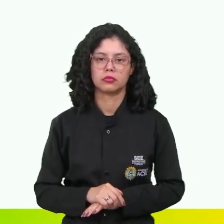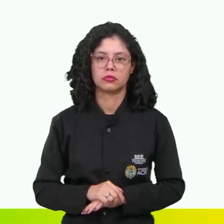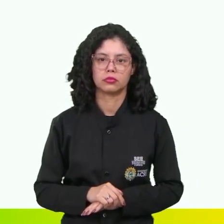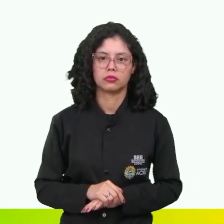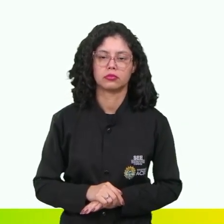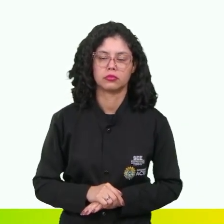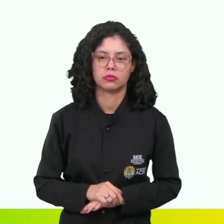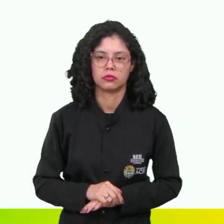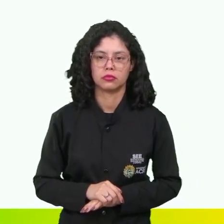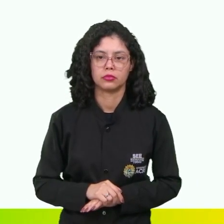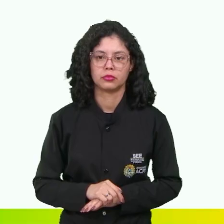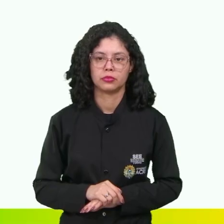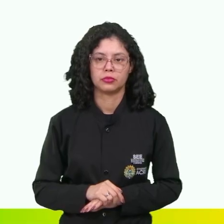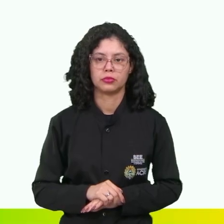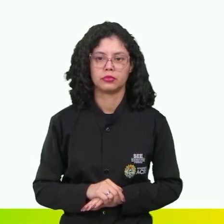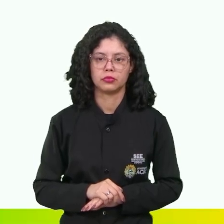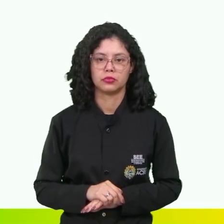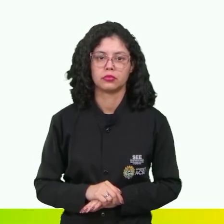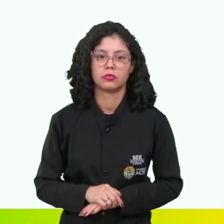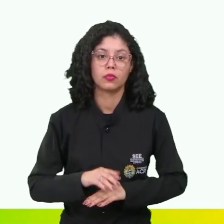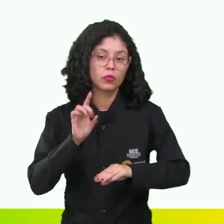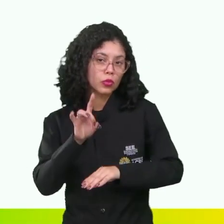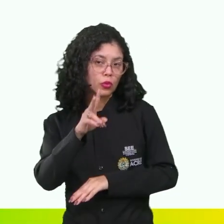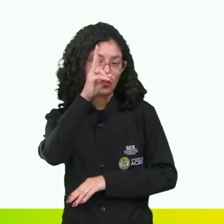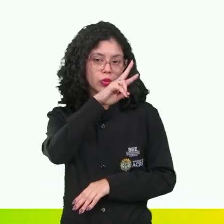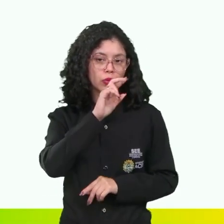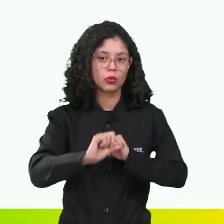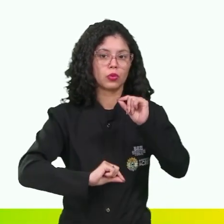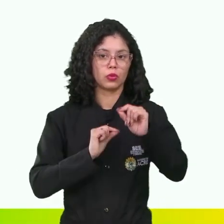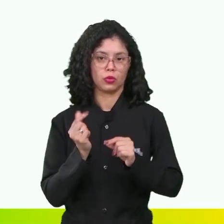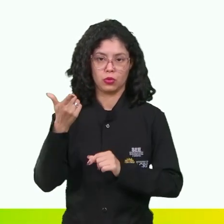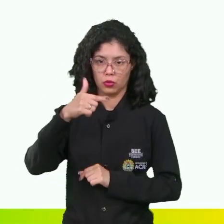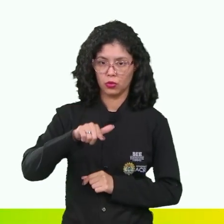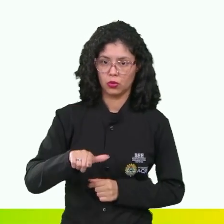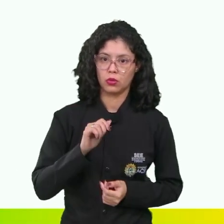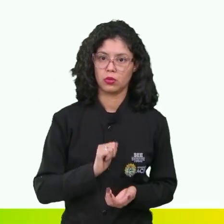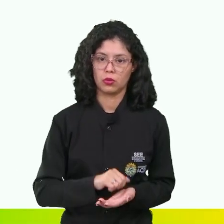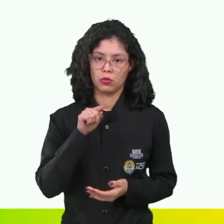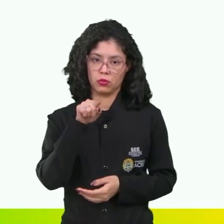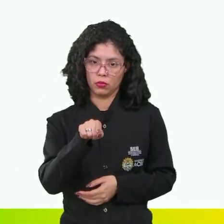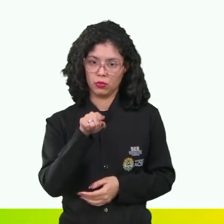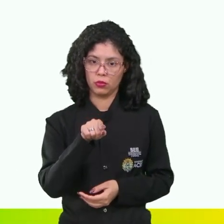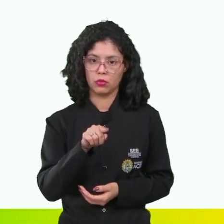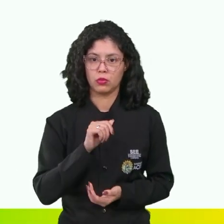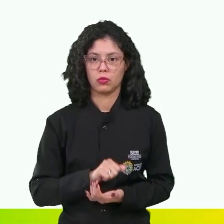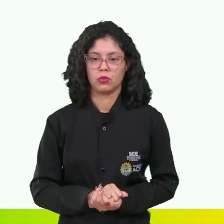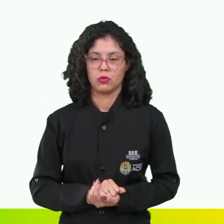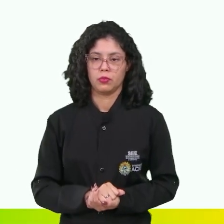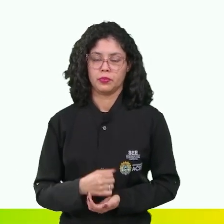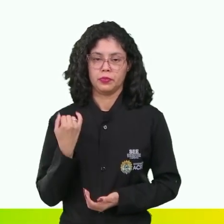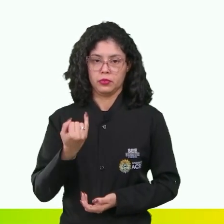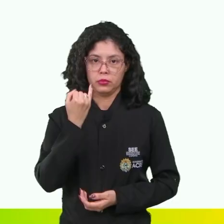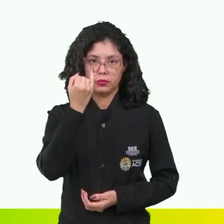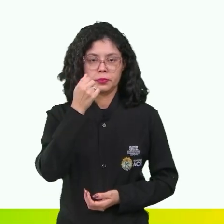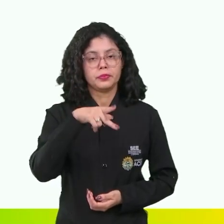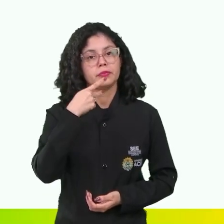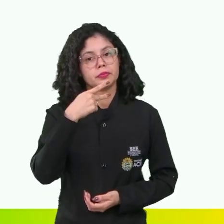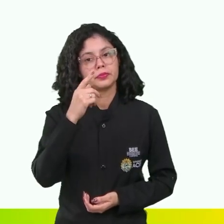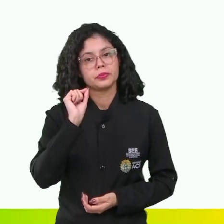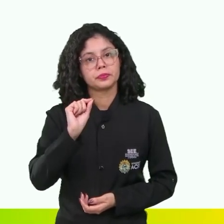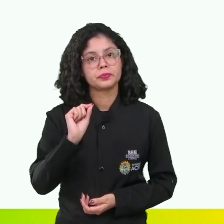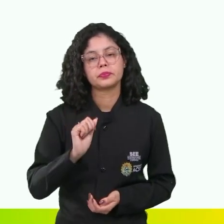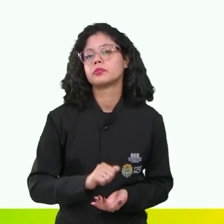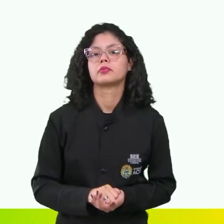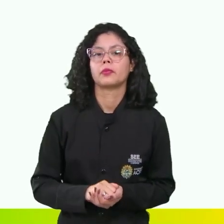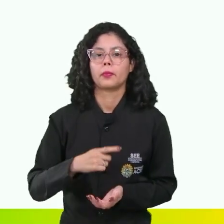mais rica e equilibrada. Só lembrando, novamente, que aqui é importante mencionar que